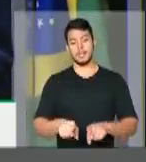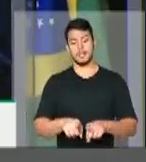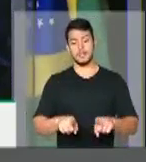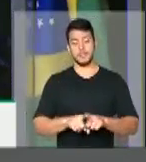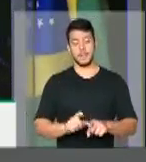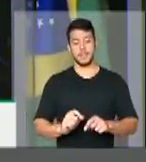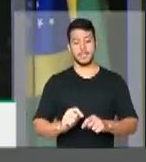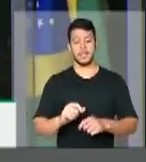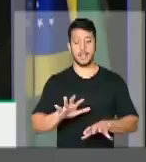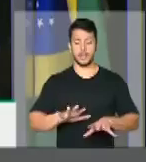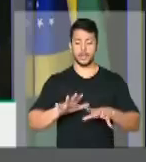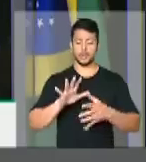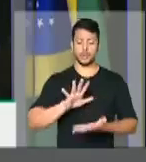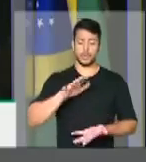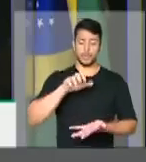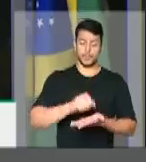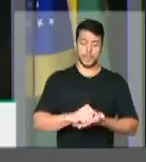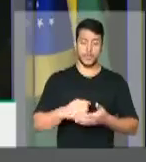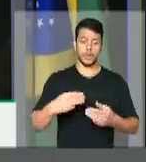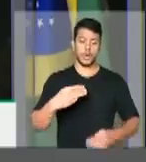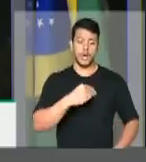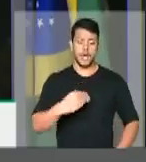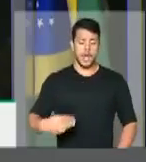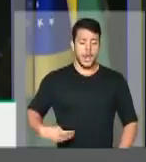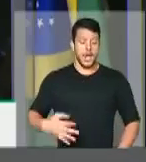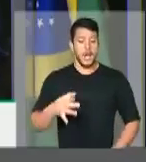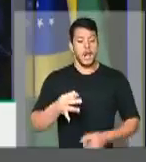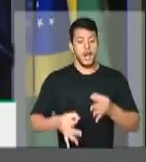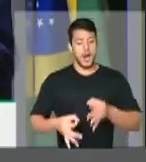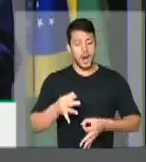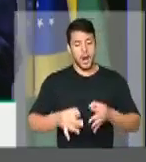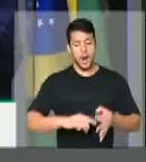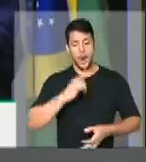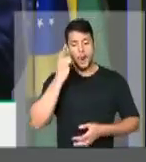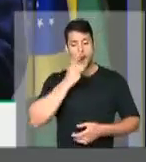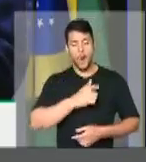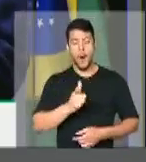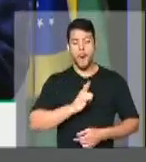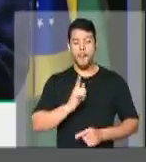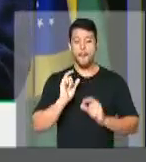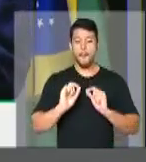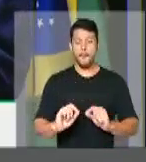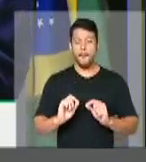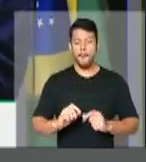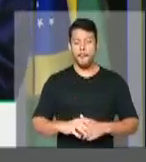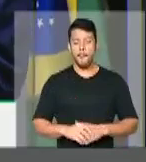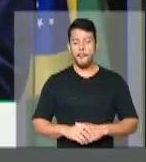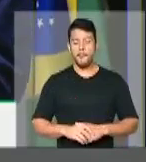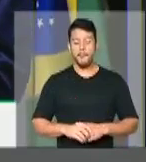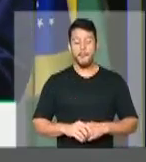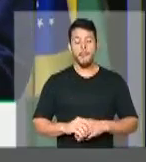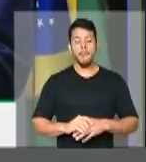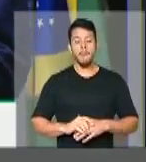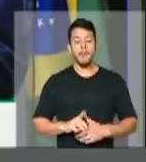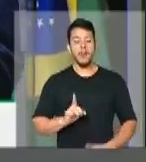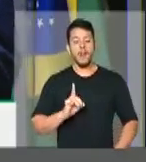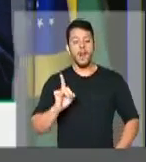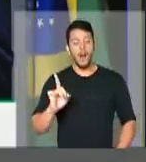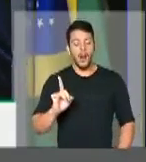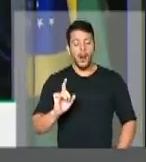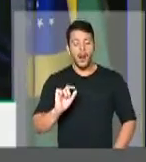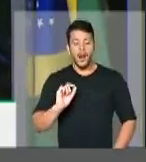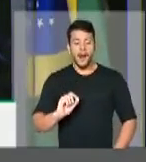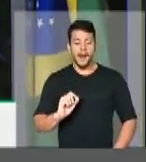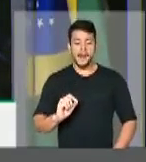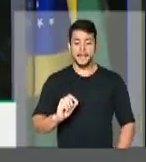o Ministério da Justiça, teve a oportunidade de atender o seu telefonema a respeito de que em Porto Alegre não está sendo cumprido a